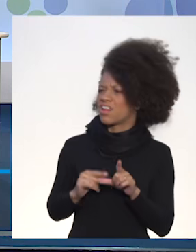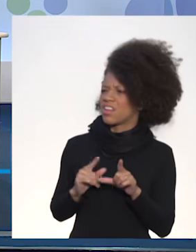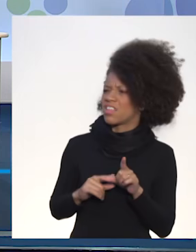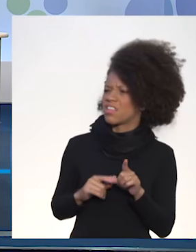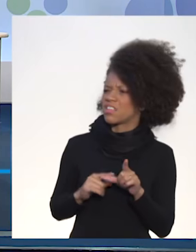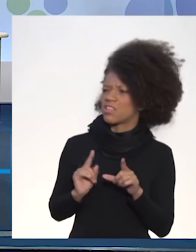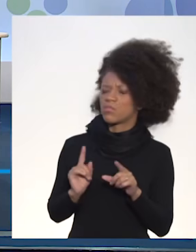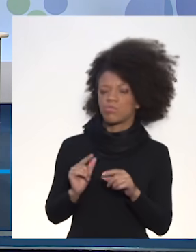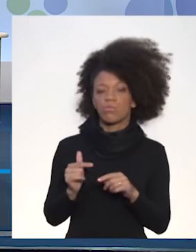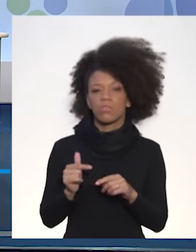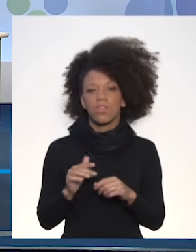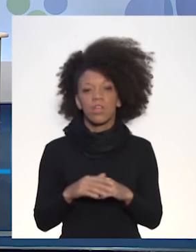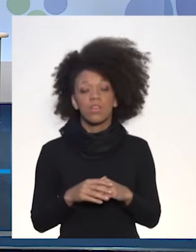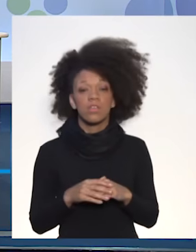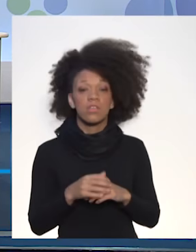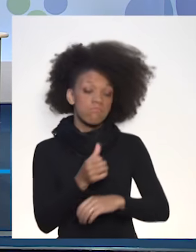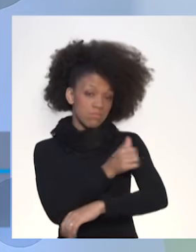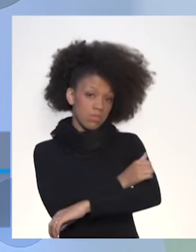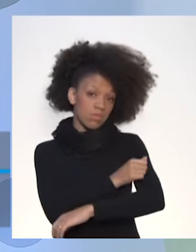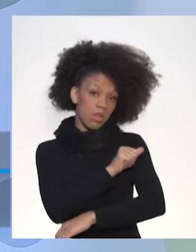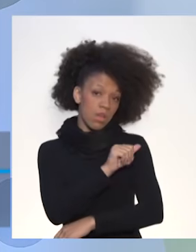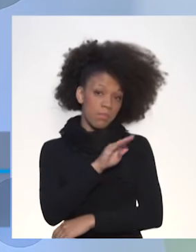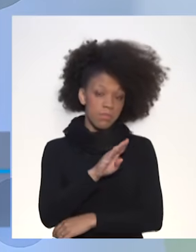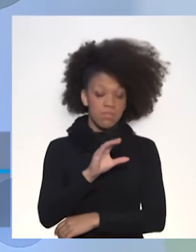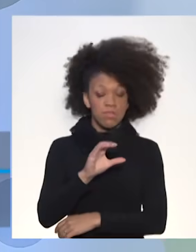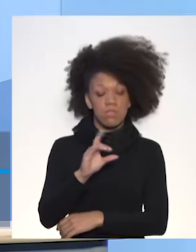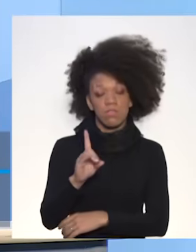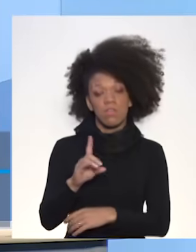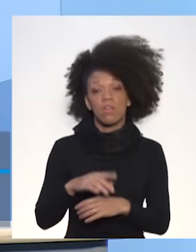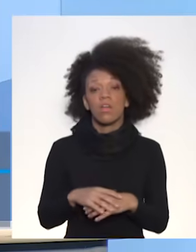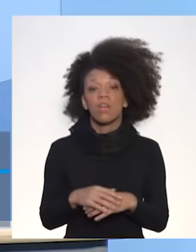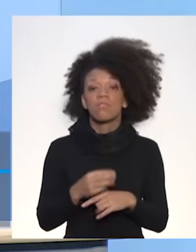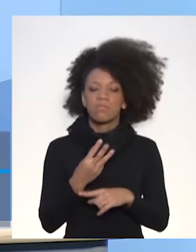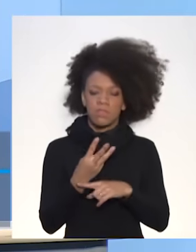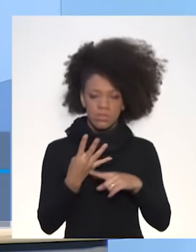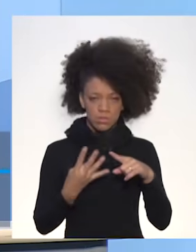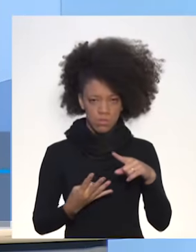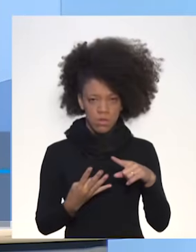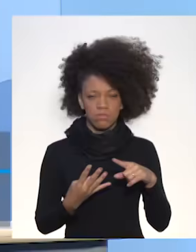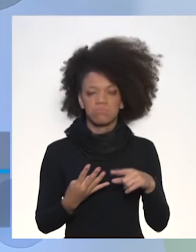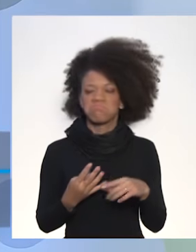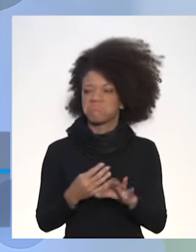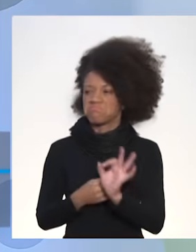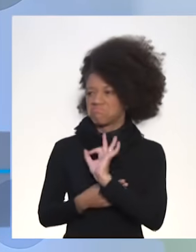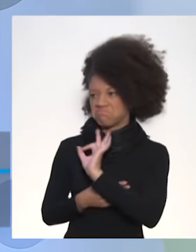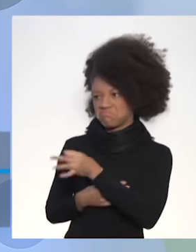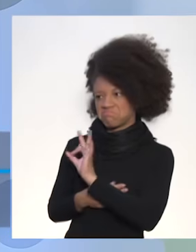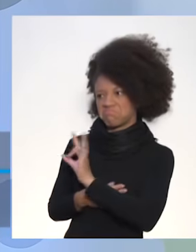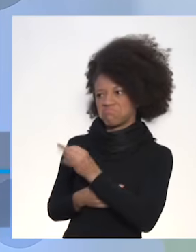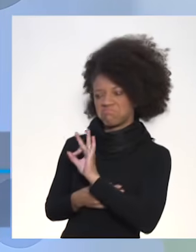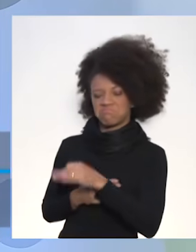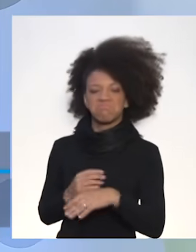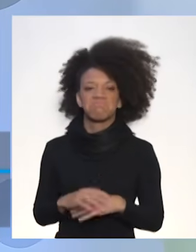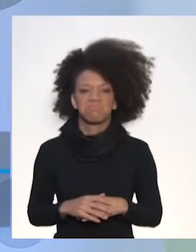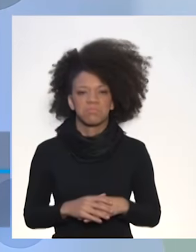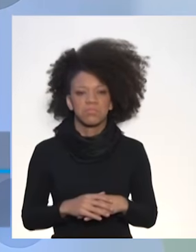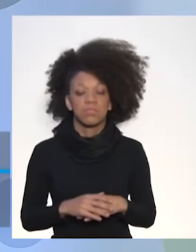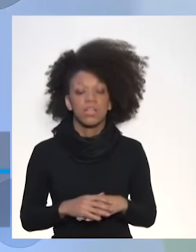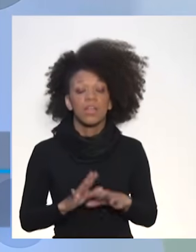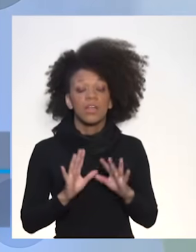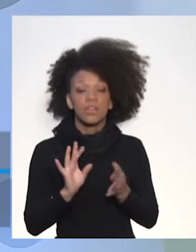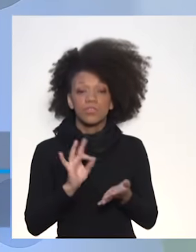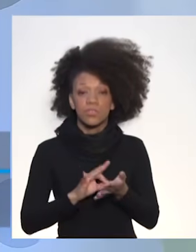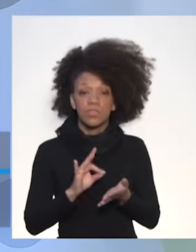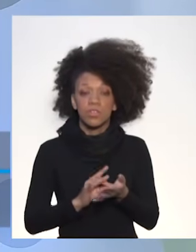Sextos A, B, C e D, tá? Resposta 3/4, Tony, já na fração muito simplificada. Bom. É isso. Valeu, pessoal. Obrigado. E realmente, né,